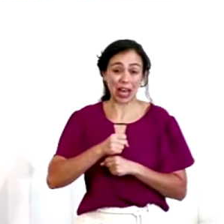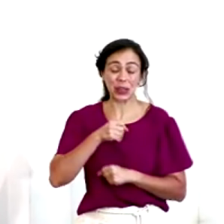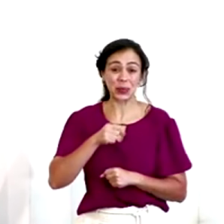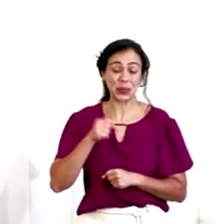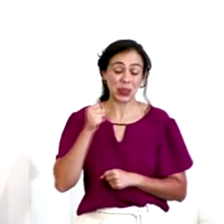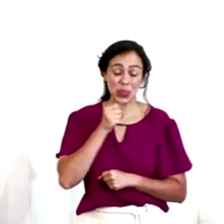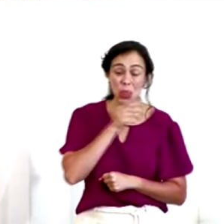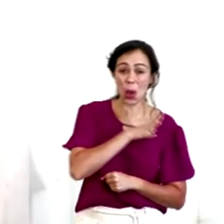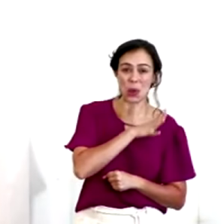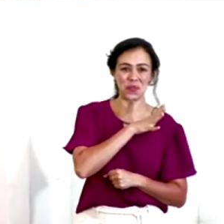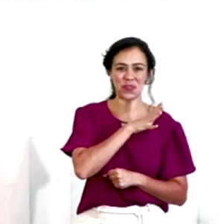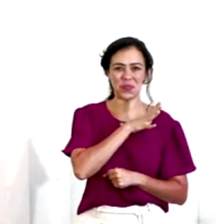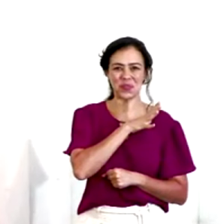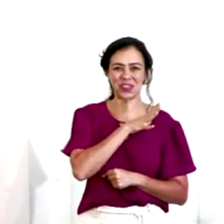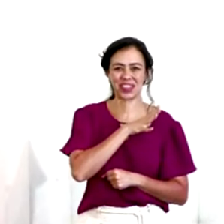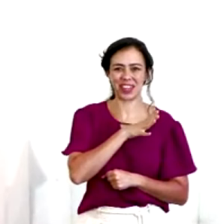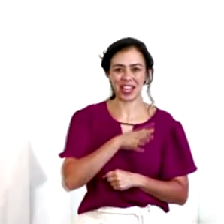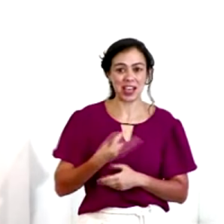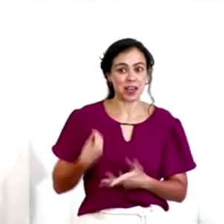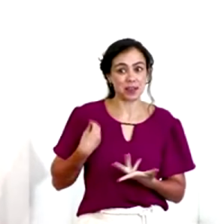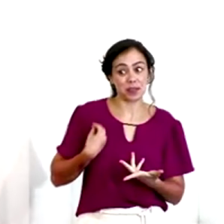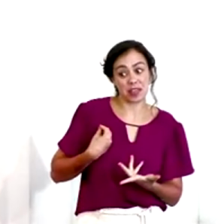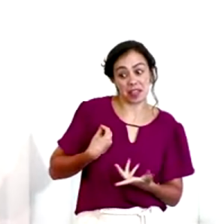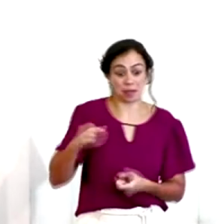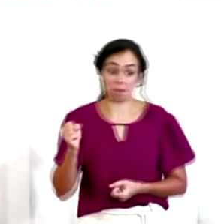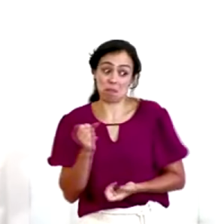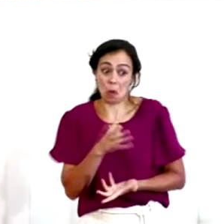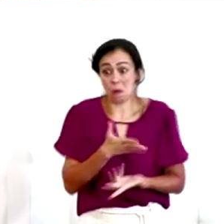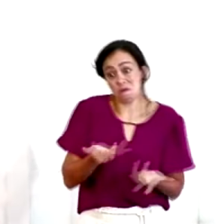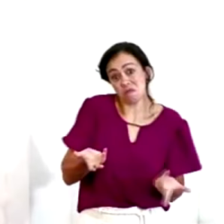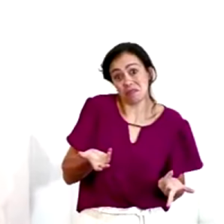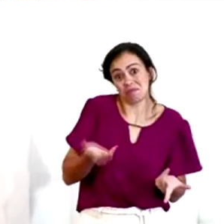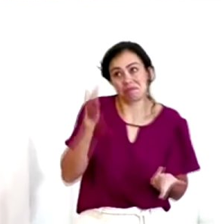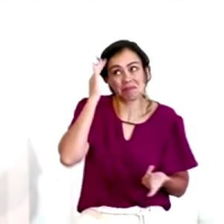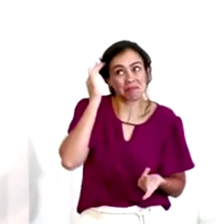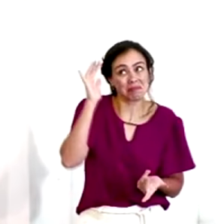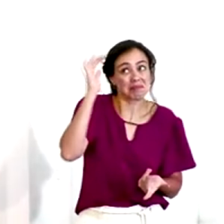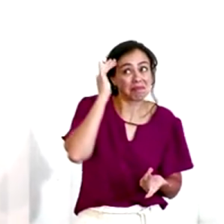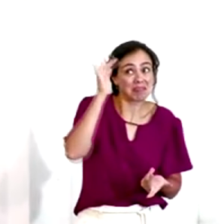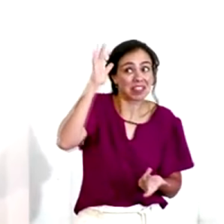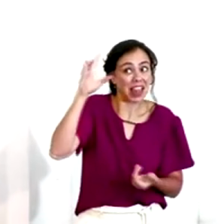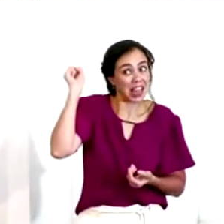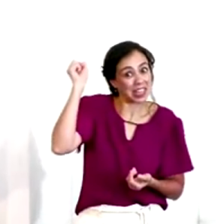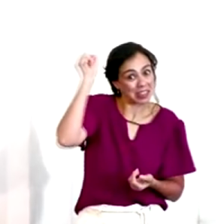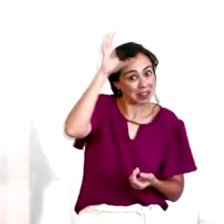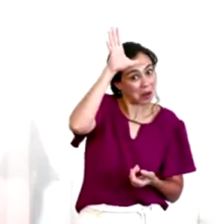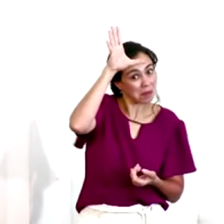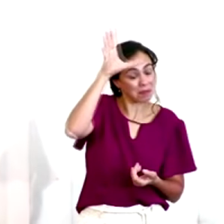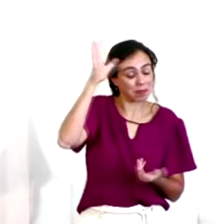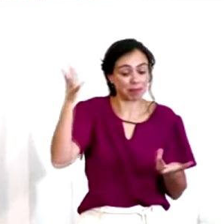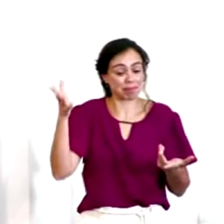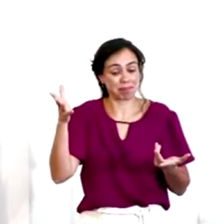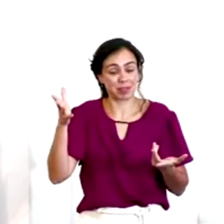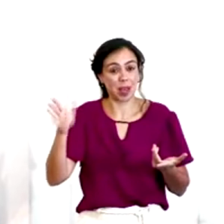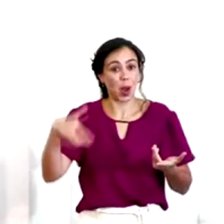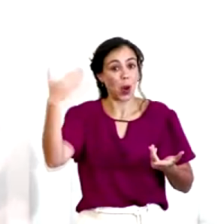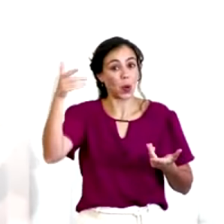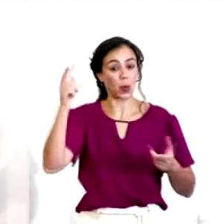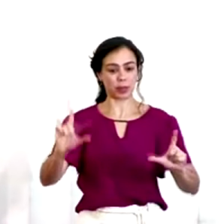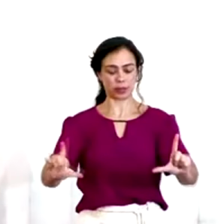Esta é a temática, o marketing que nós ouvimos quando nós ligamos a televisão, quando nós recebemos as